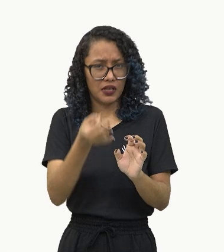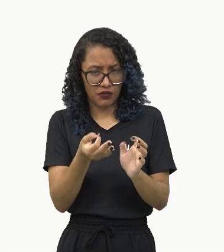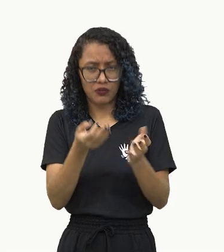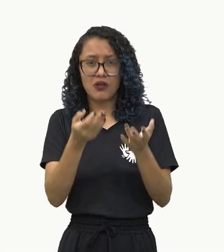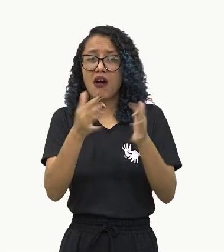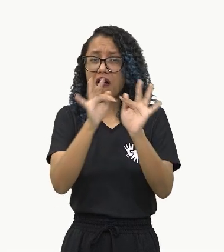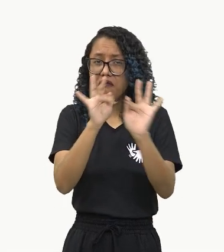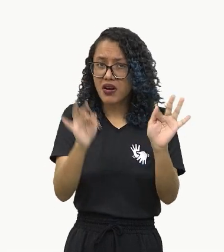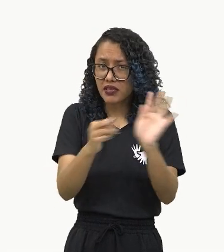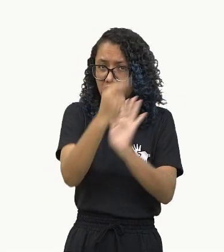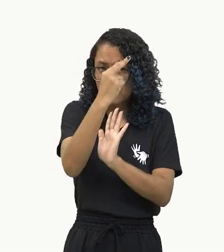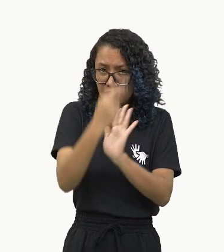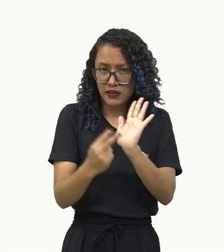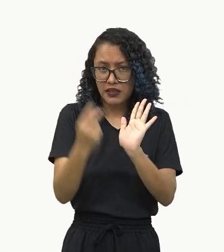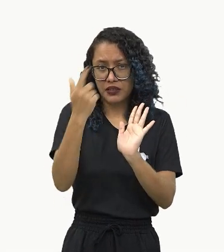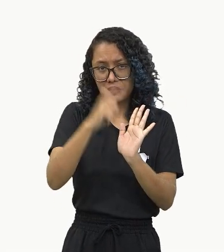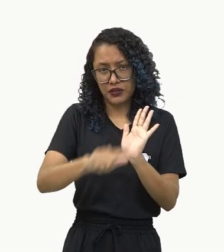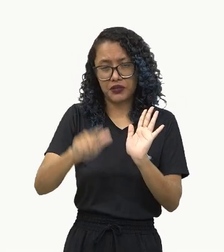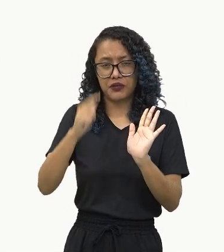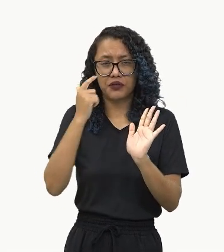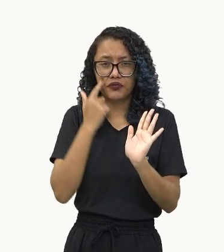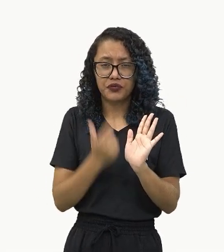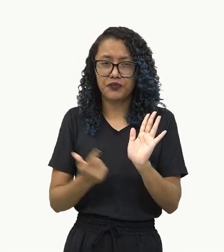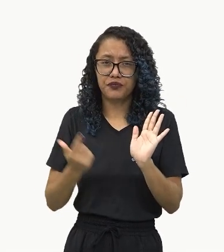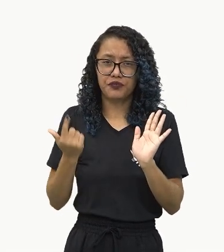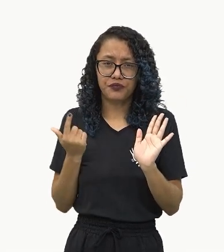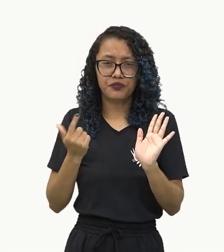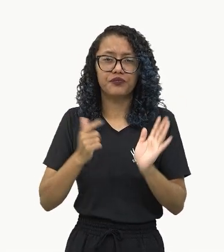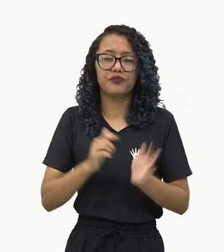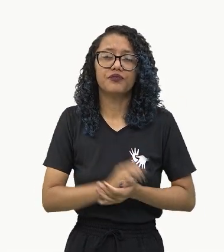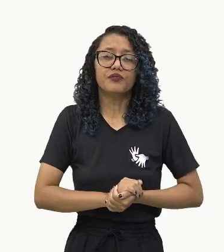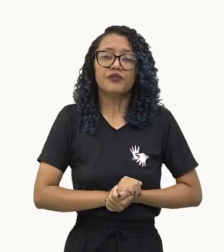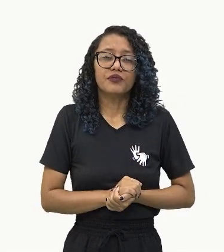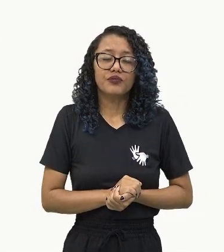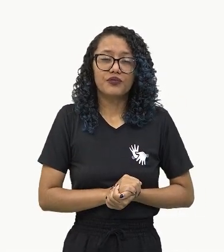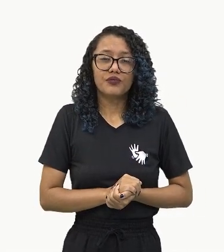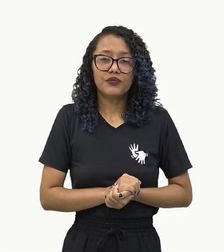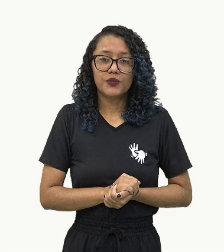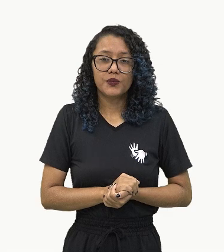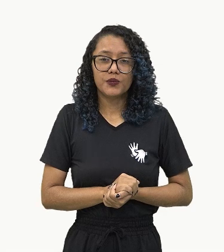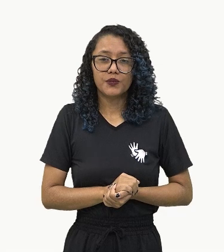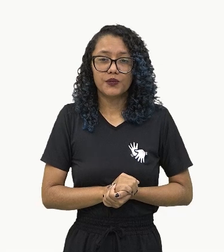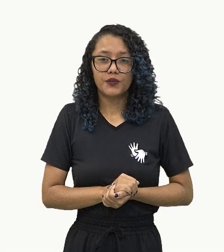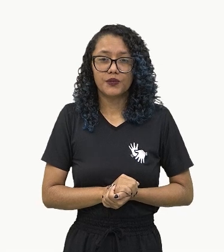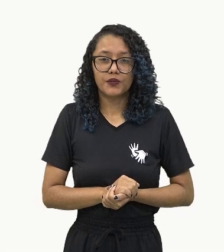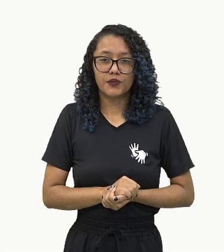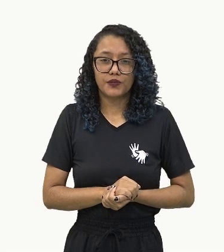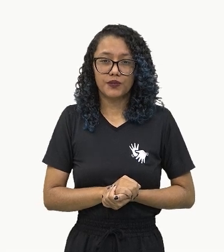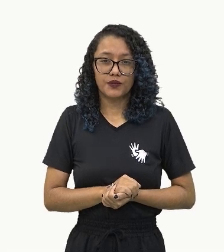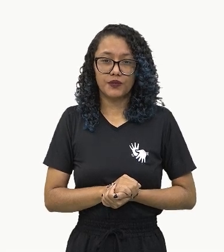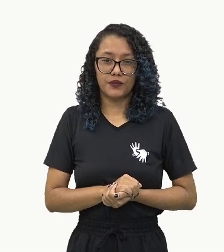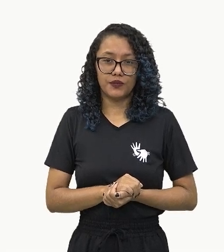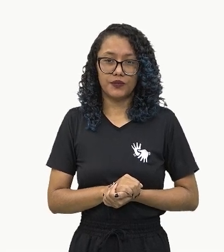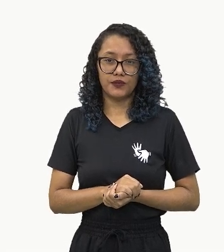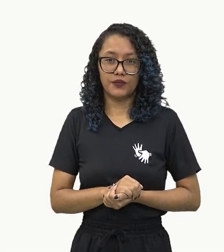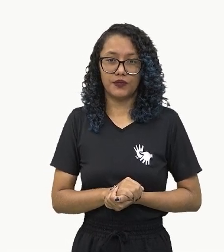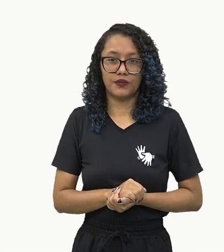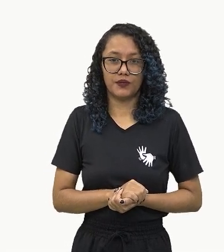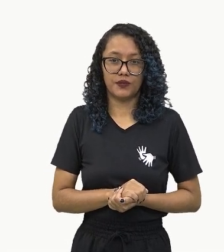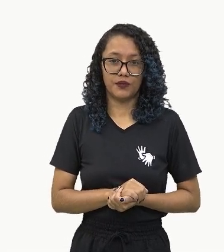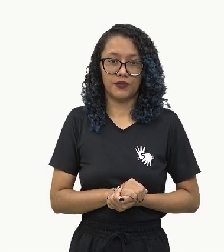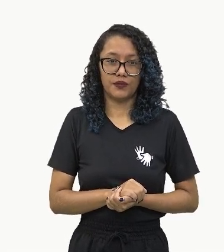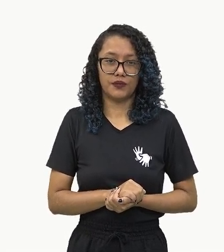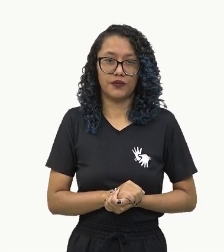y yo hemos hecho una ensalada muy exquisita. Ok? Hemos hecho. Aí, no caso, o sujeito,